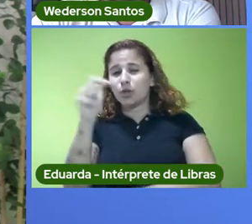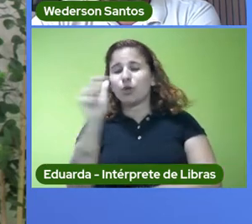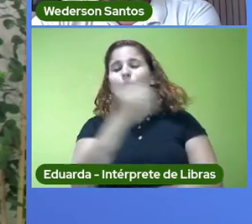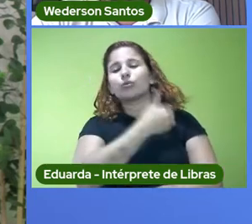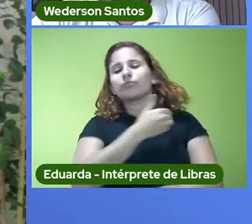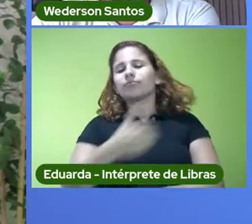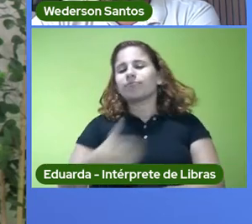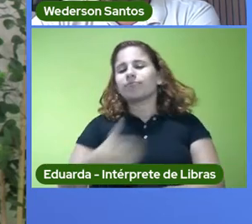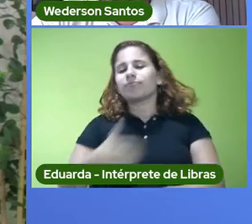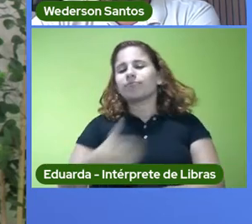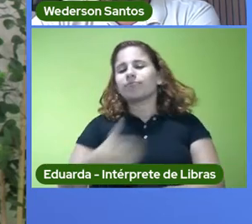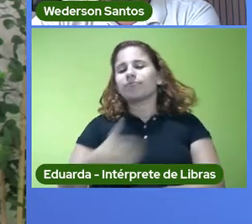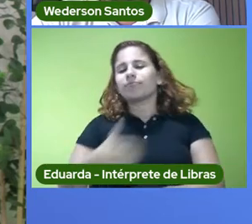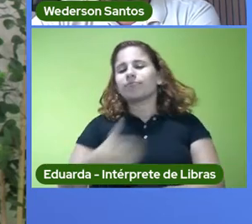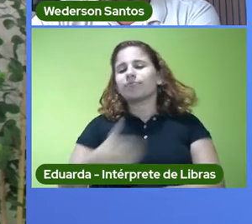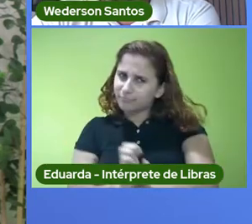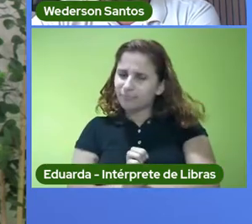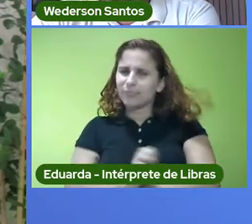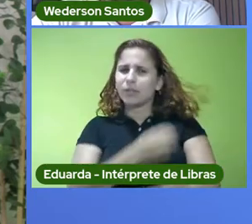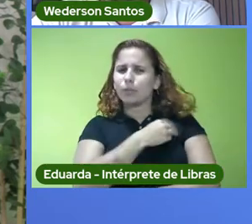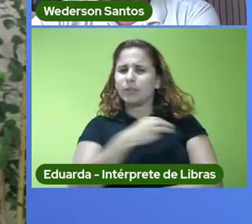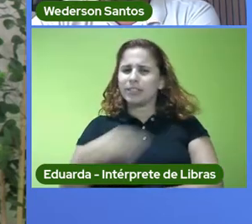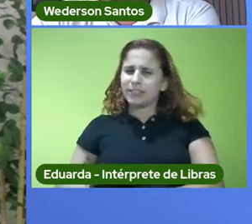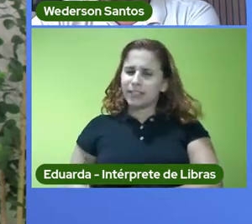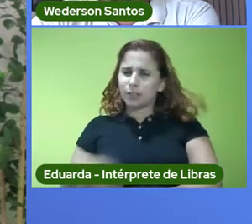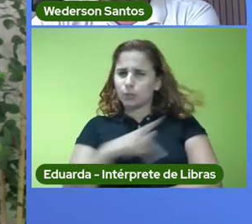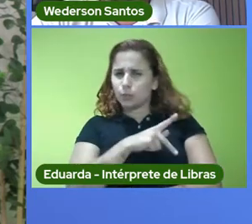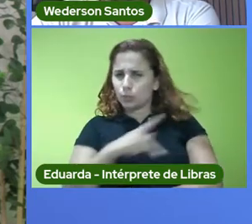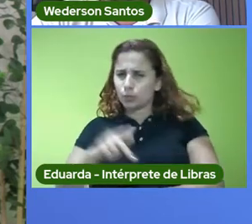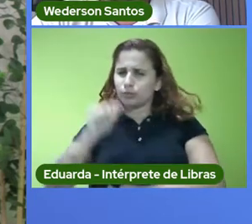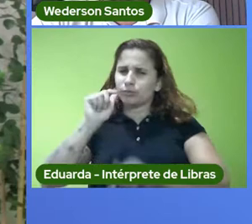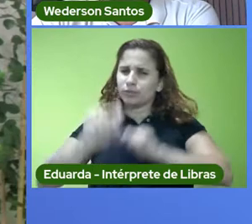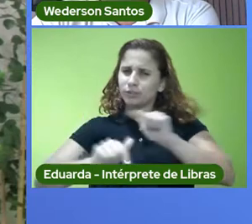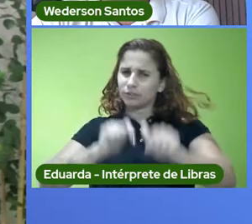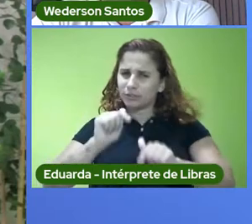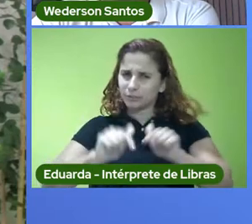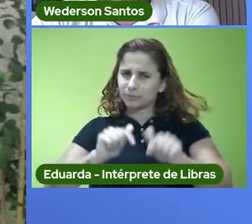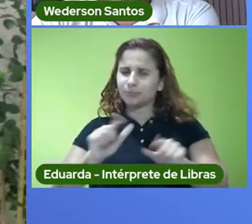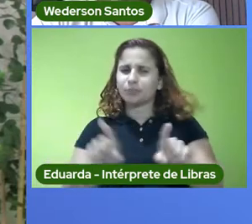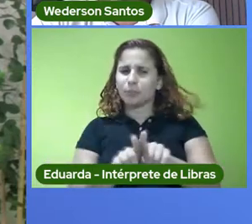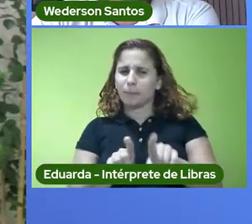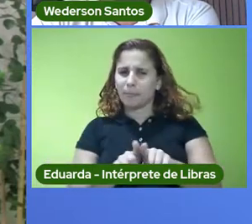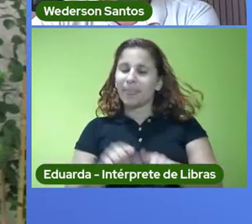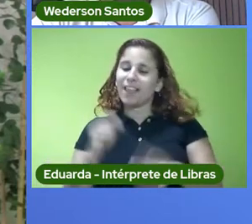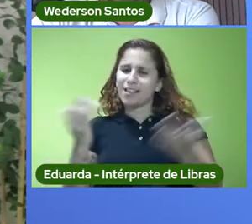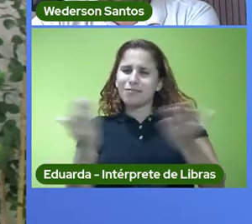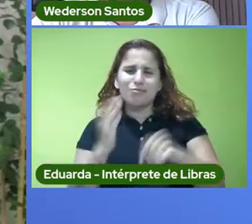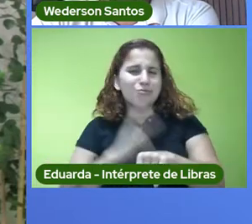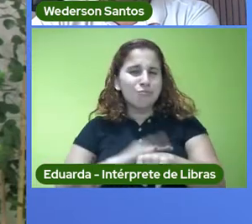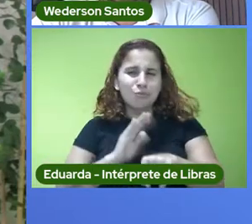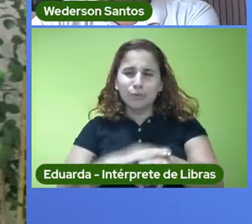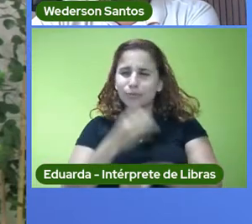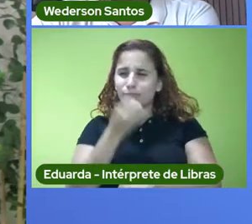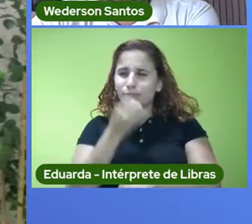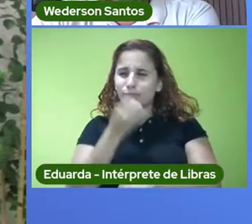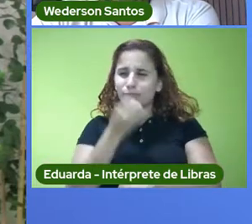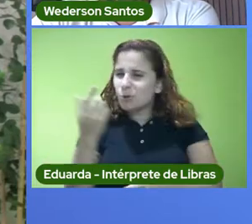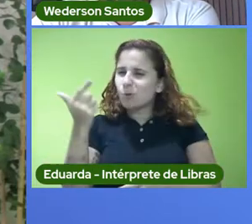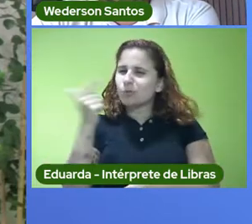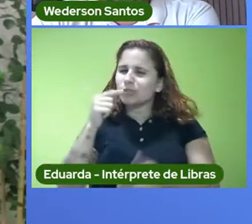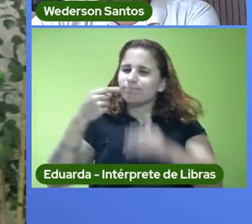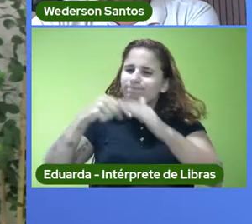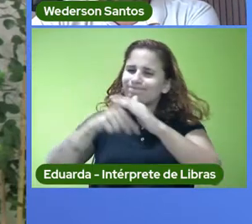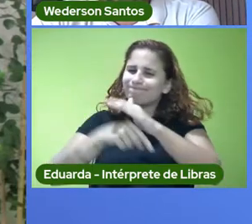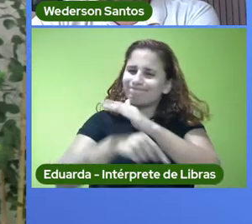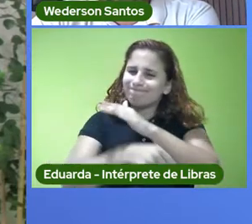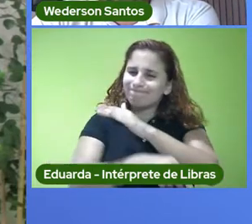Ministério Público do Trabalho, que representativo e potente, eu acho que foi esse momento de poder aprofundar um